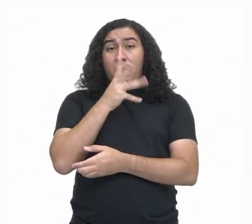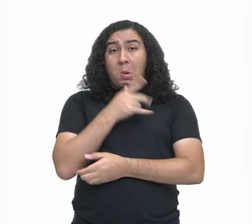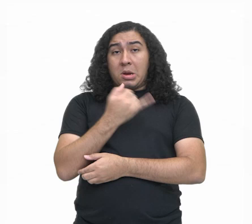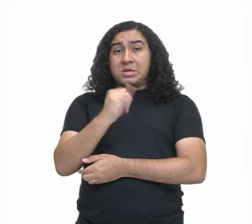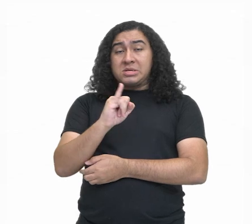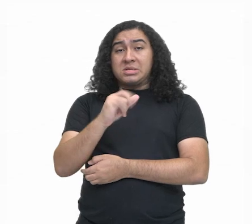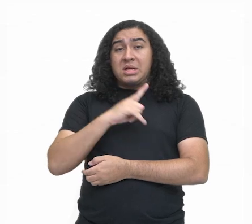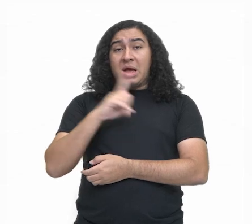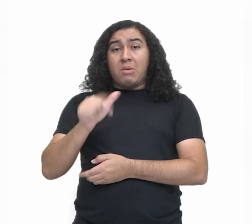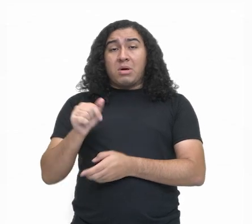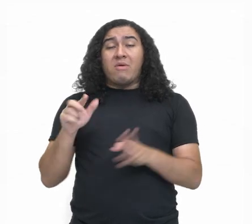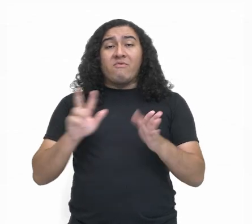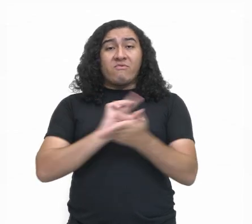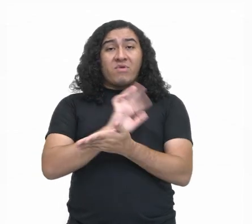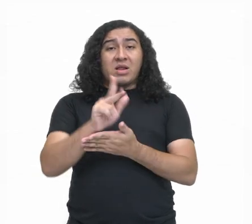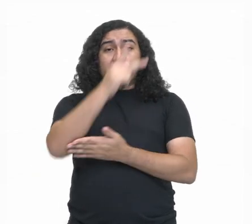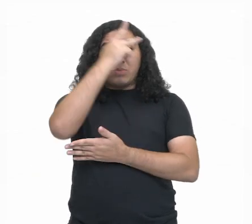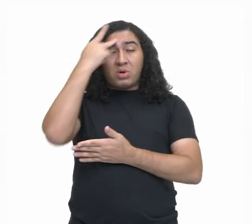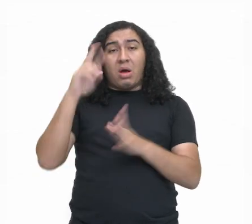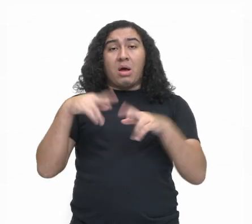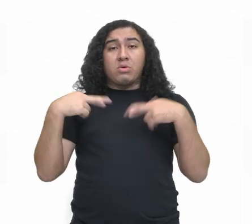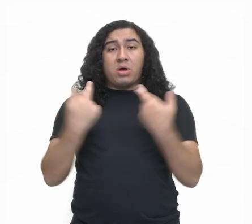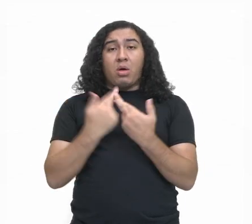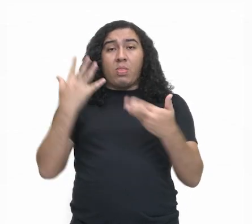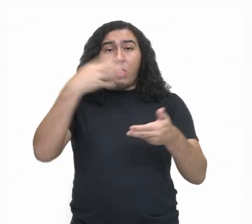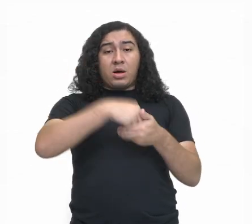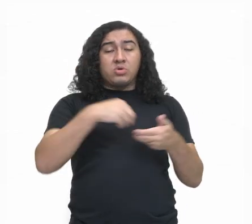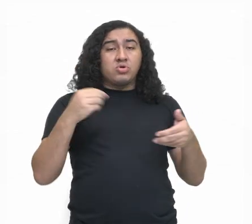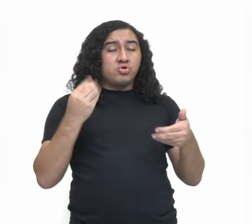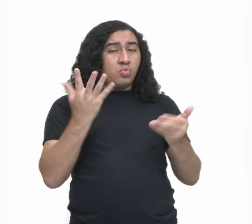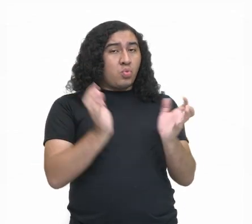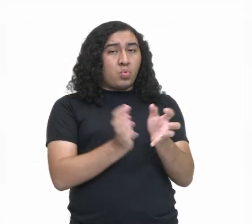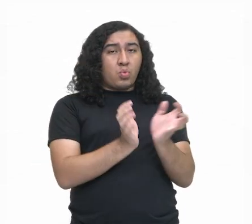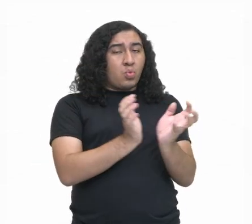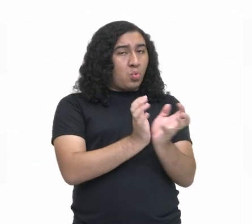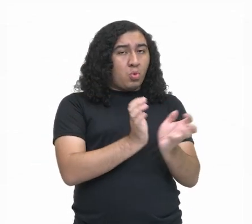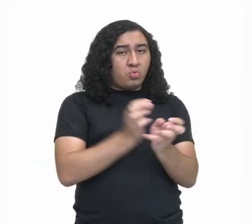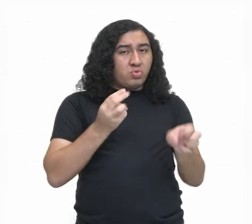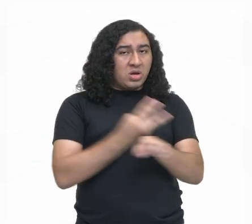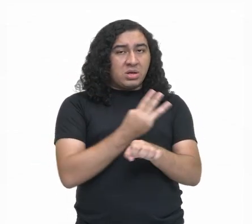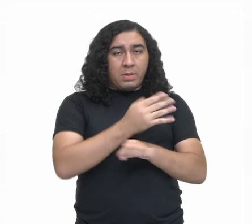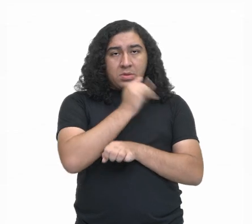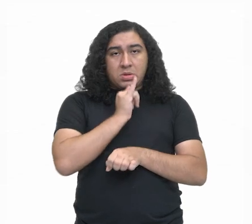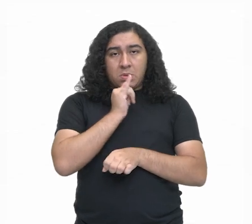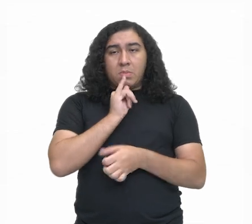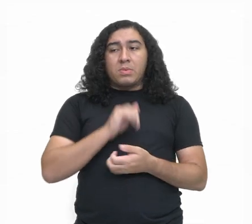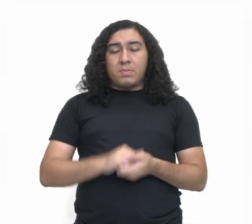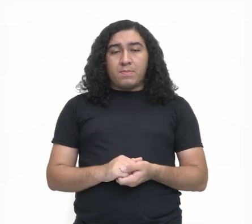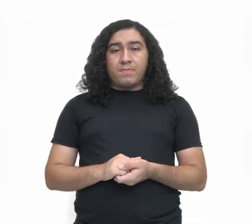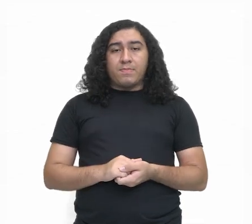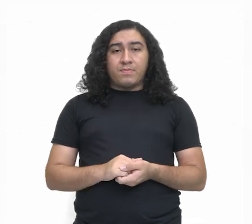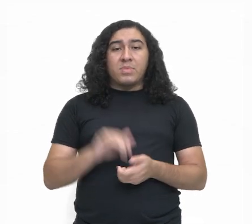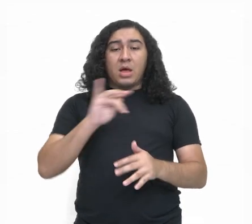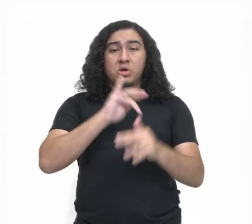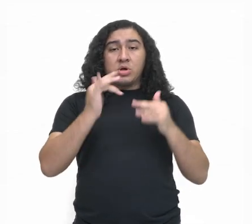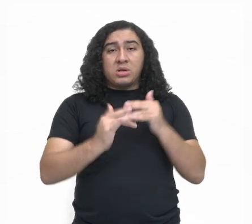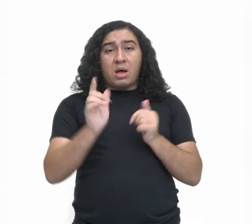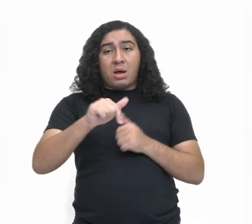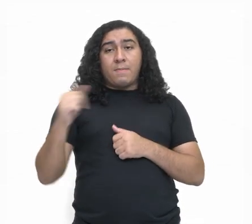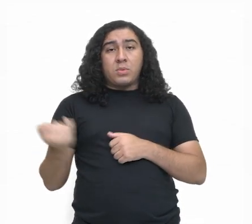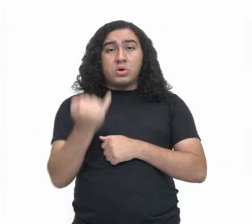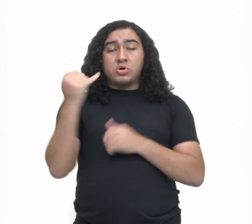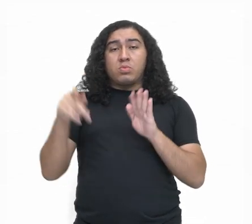reunir outras centenas de pessoas numa rede social. Então, as redes sociais hoje, elas são importantes para